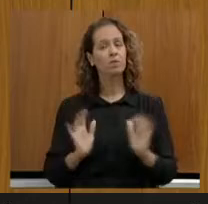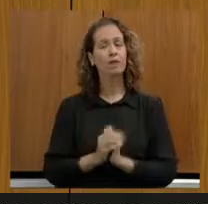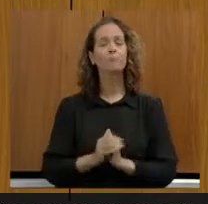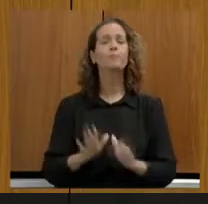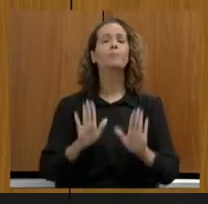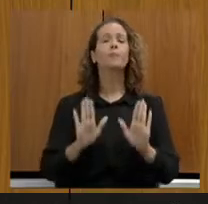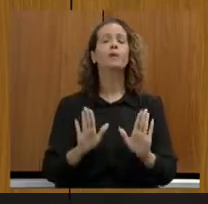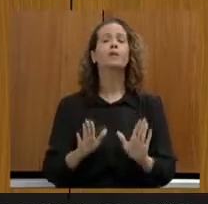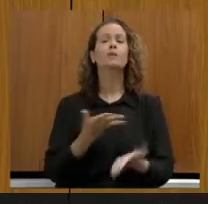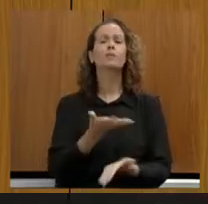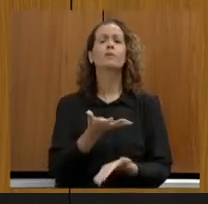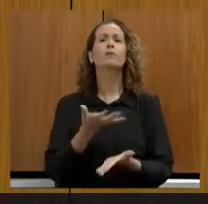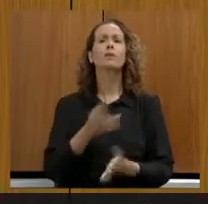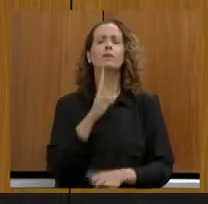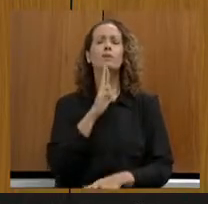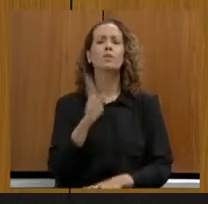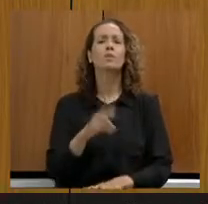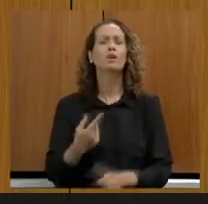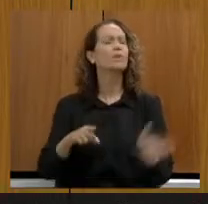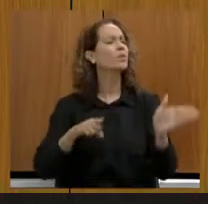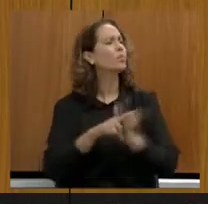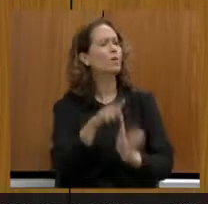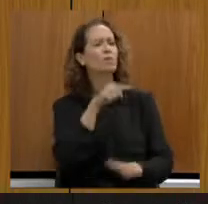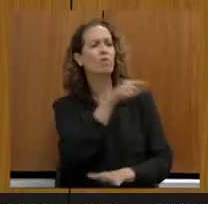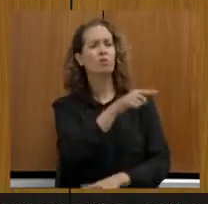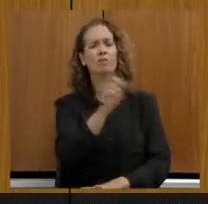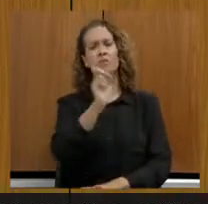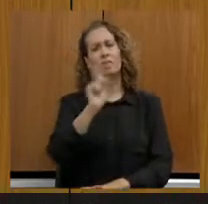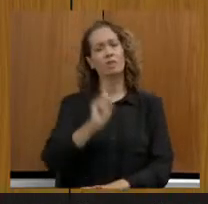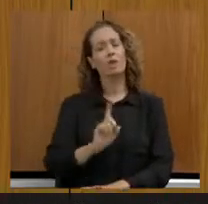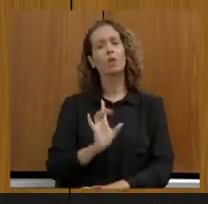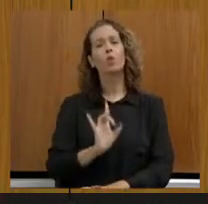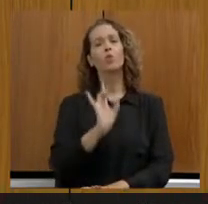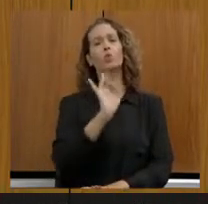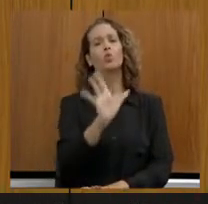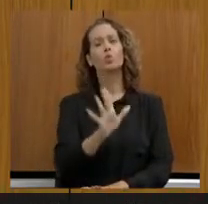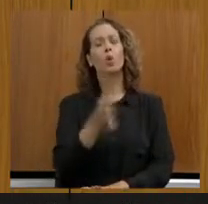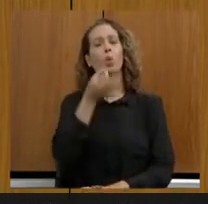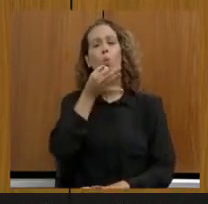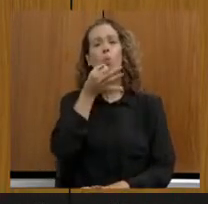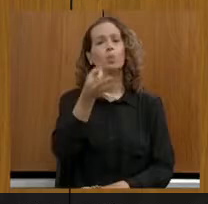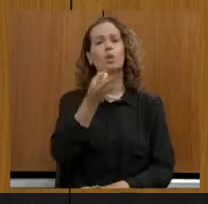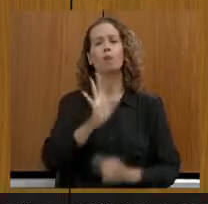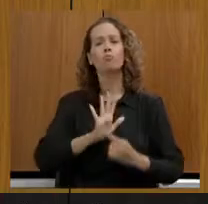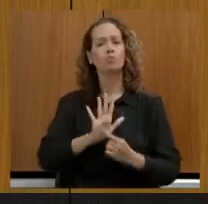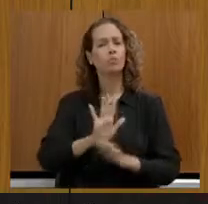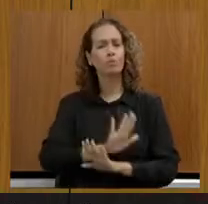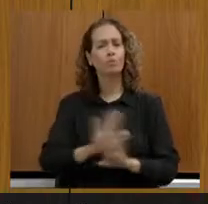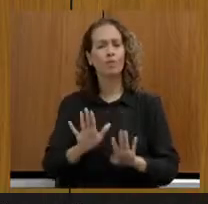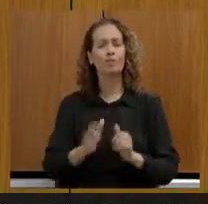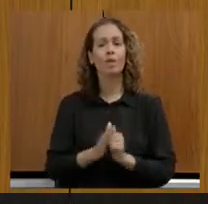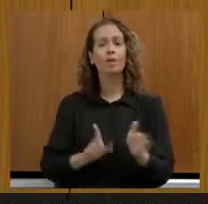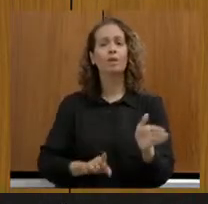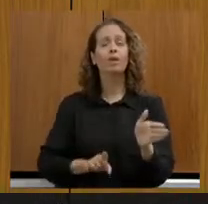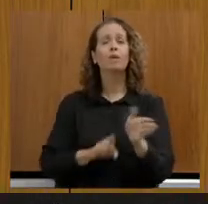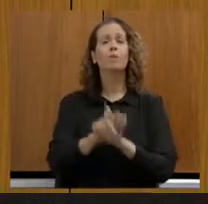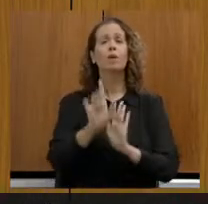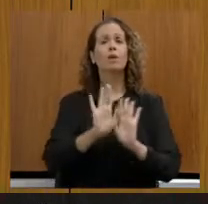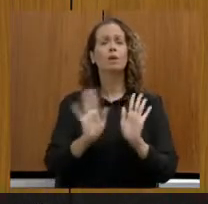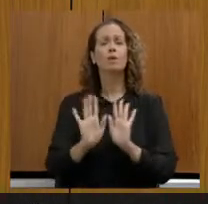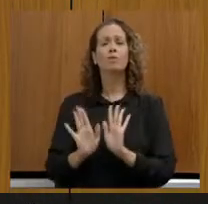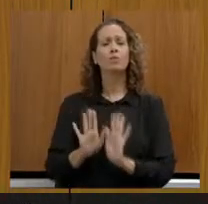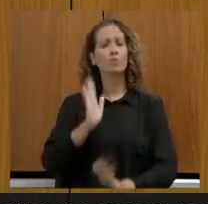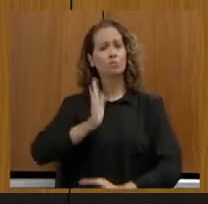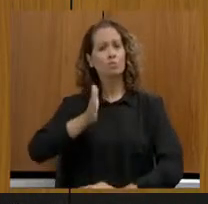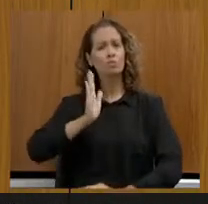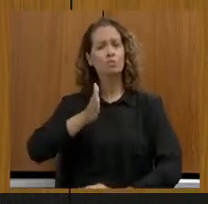respondeu que o deputado falo ele não perguntou para a senhora ele fez o posicionamento não é a e ele fez o momento